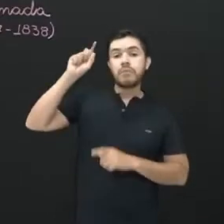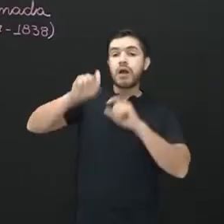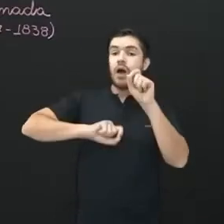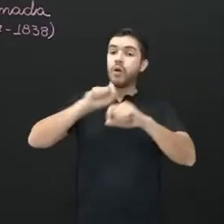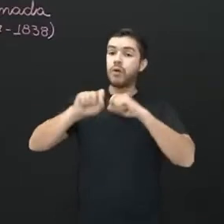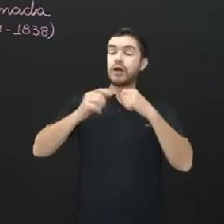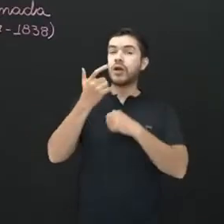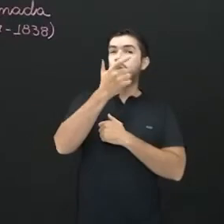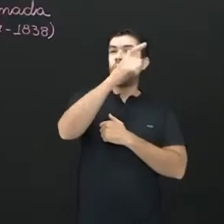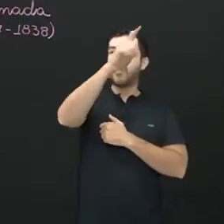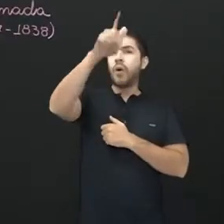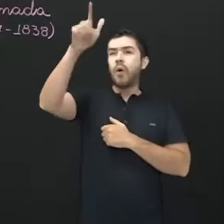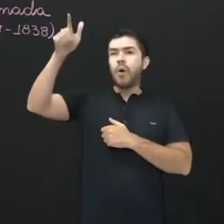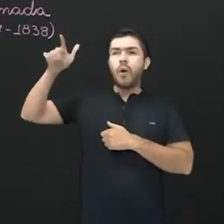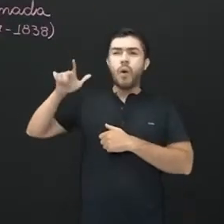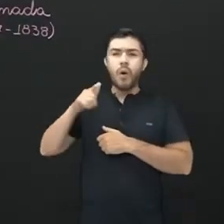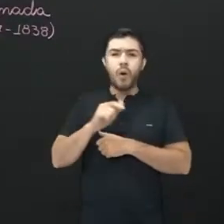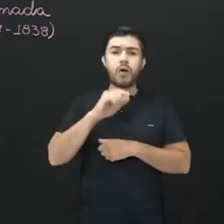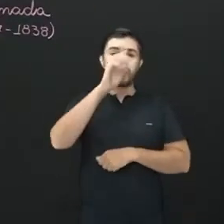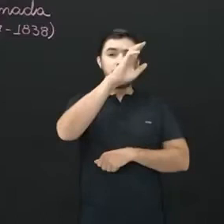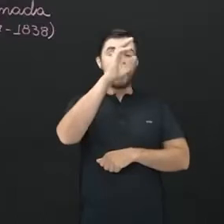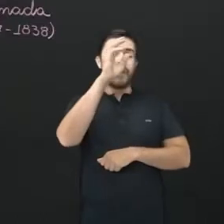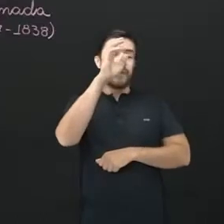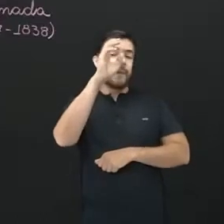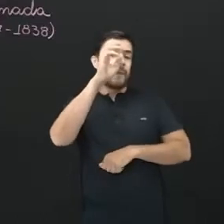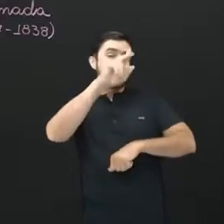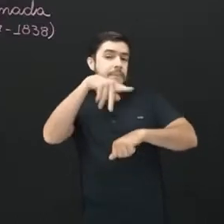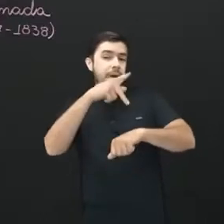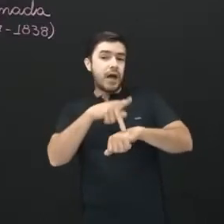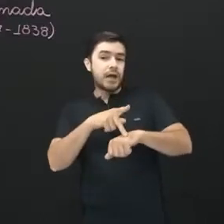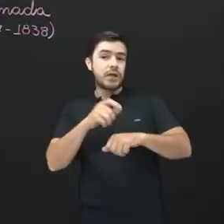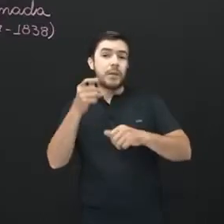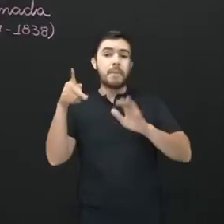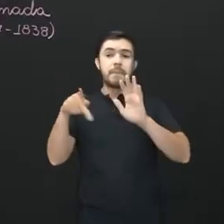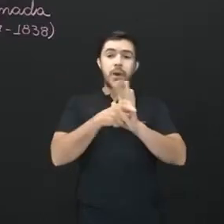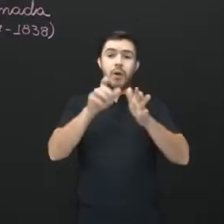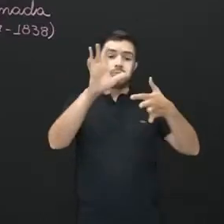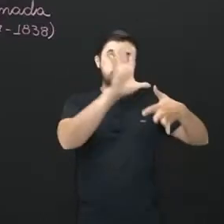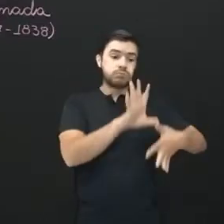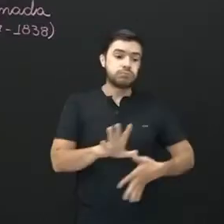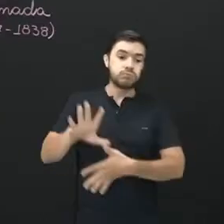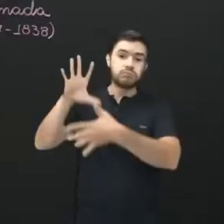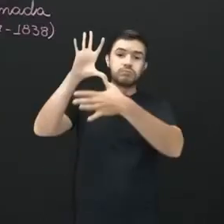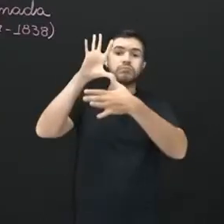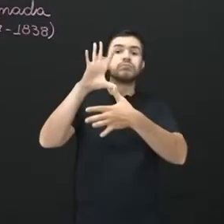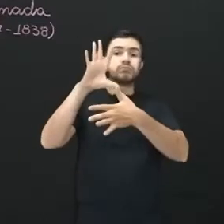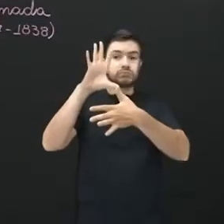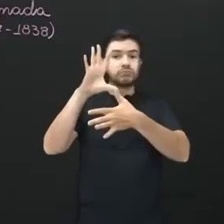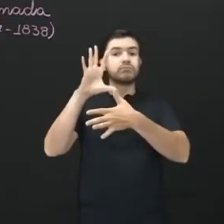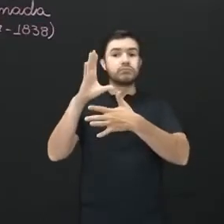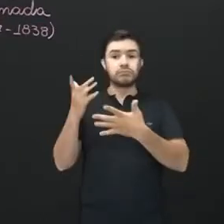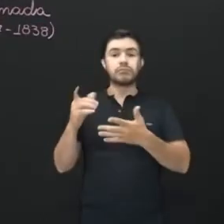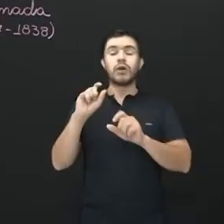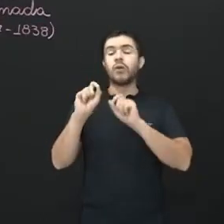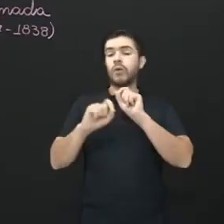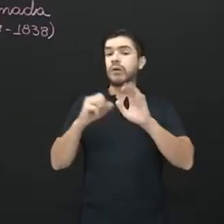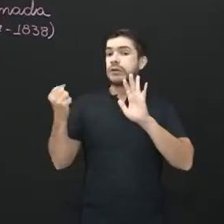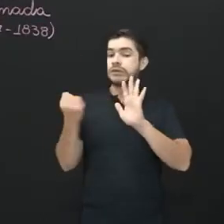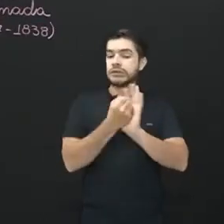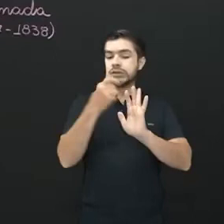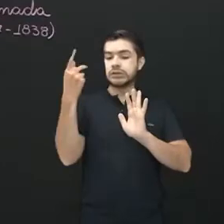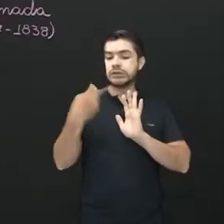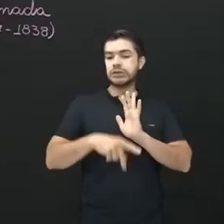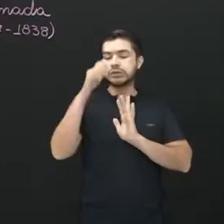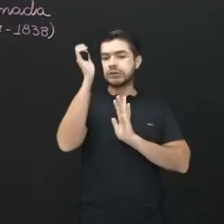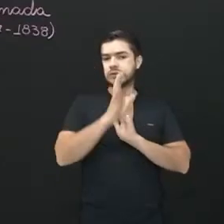América do Sul se tornaram repúblicas, diferente do caso brasileiro, tá? Então, essa afirmação do Brasil como um regime monárquico